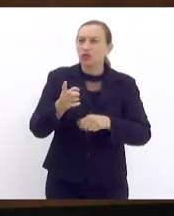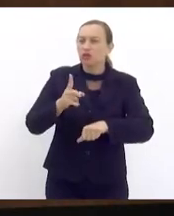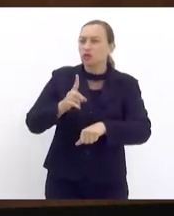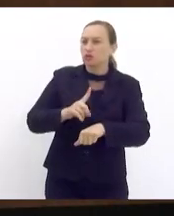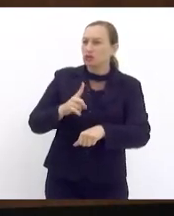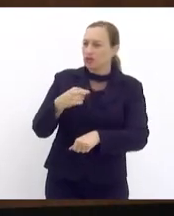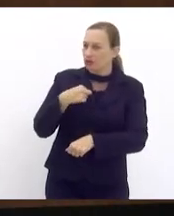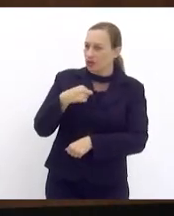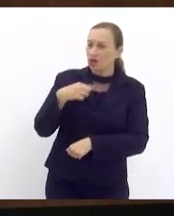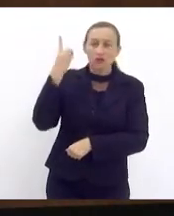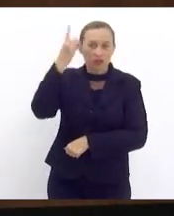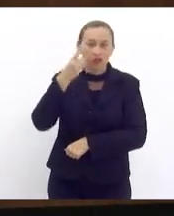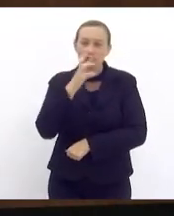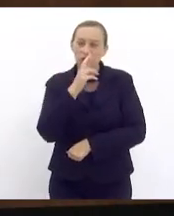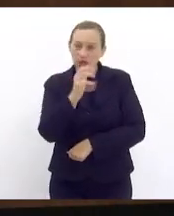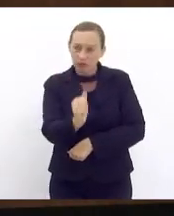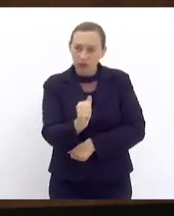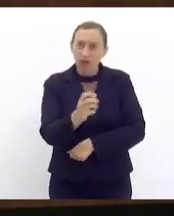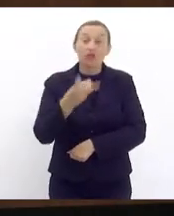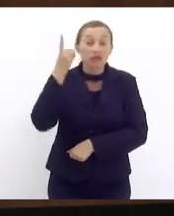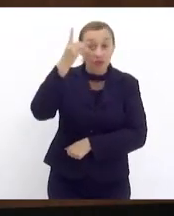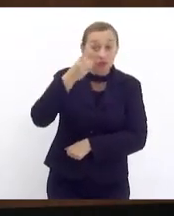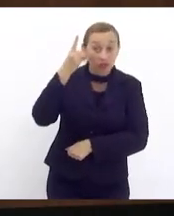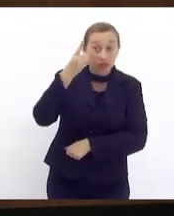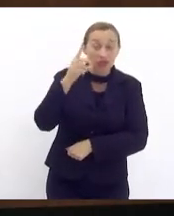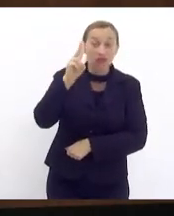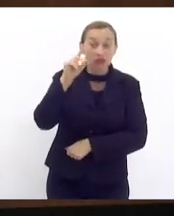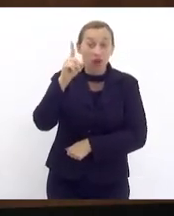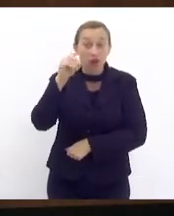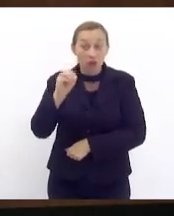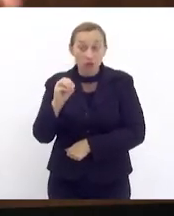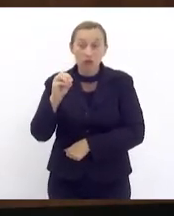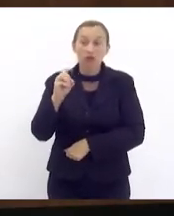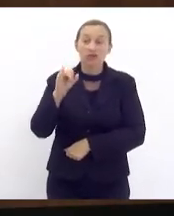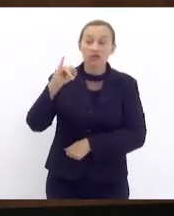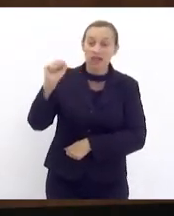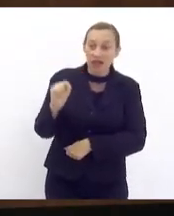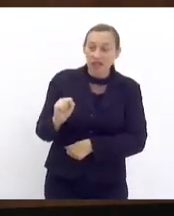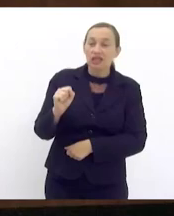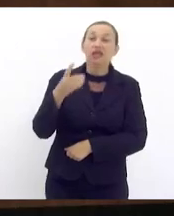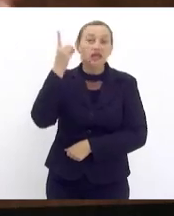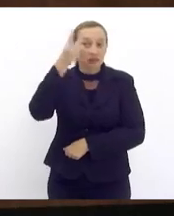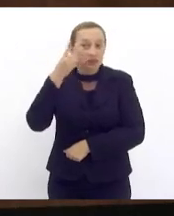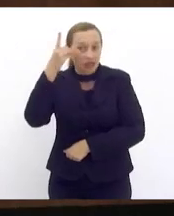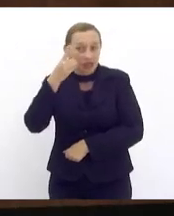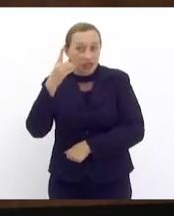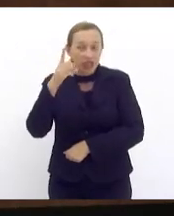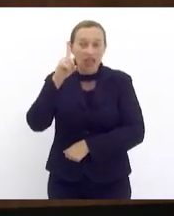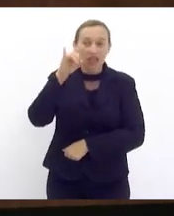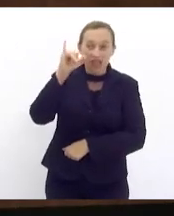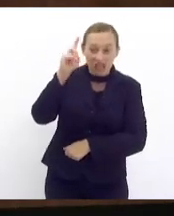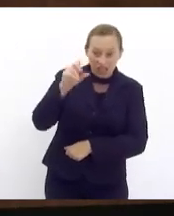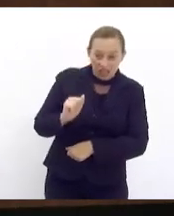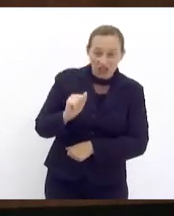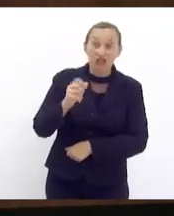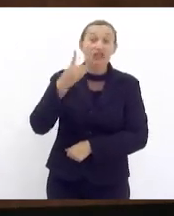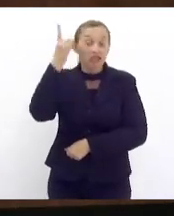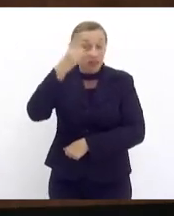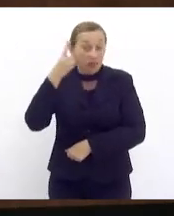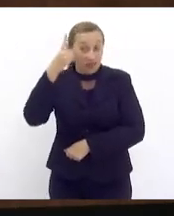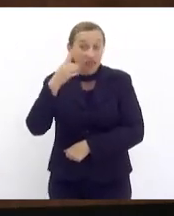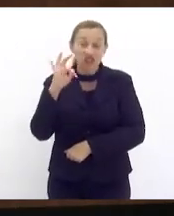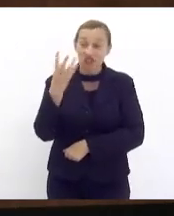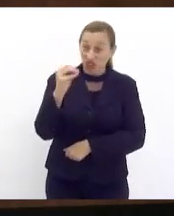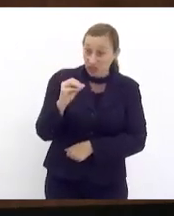estávamos eu Deputado Rodrigo Amorim o deputado Valdo Ceasa Deputado Alan Lopes a deputada índia Deputado Thiago gallaço que estão